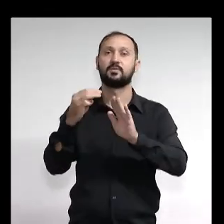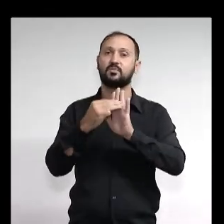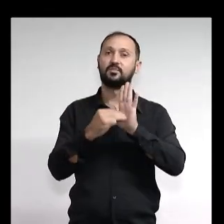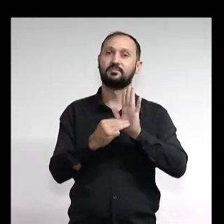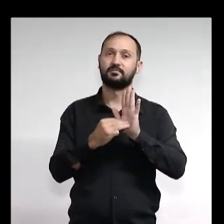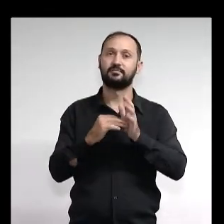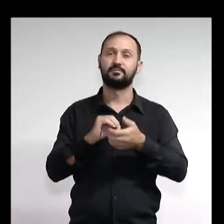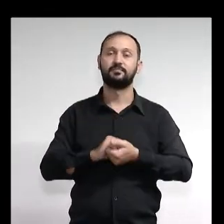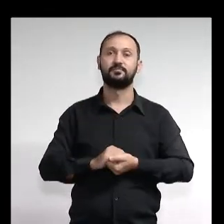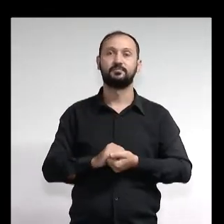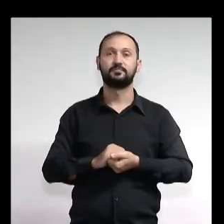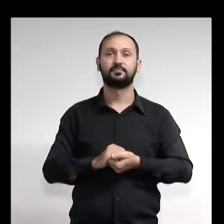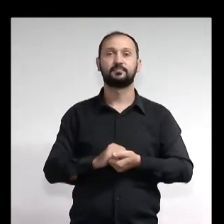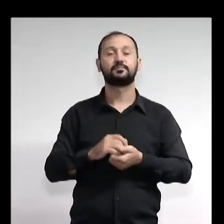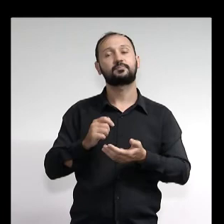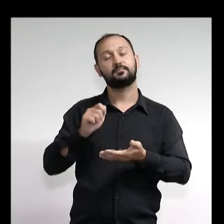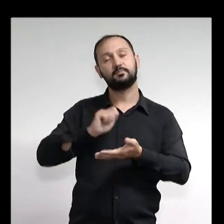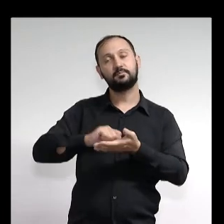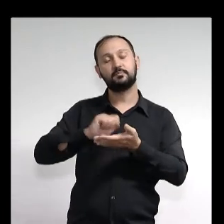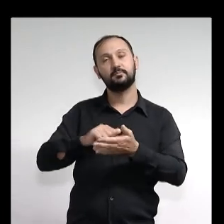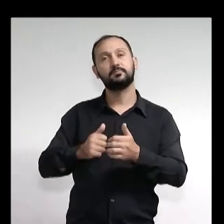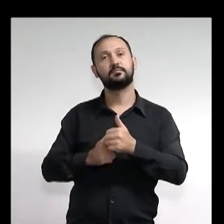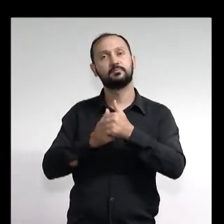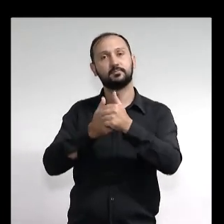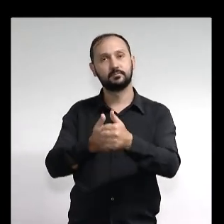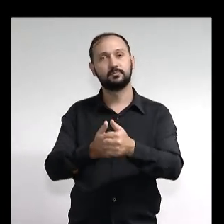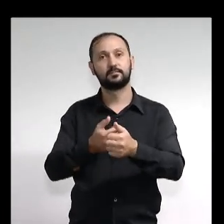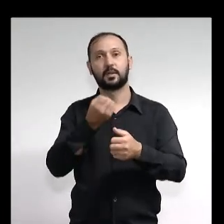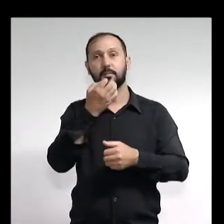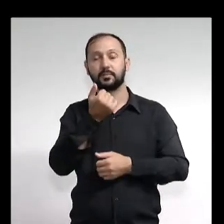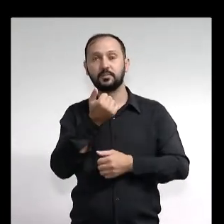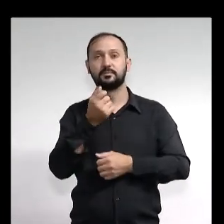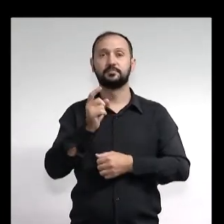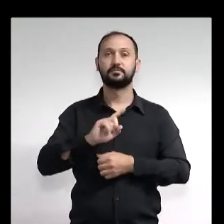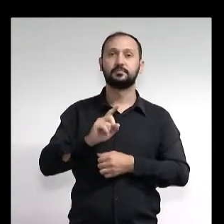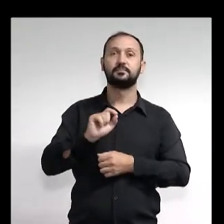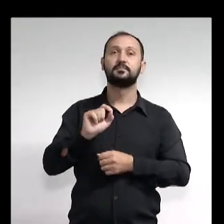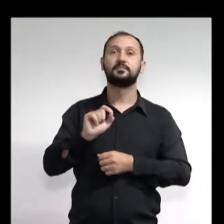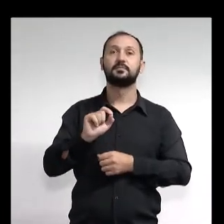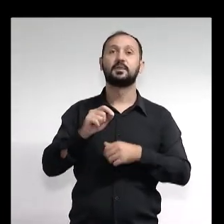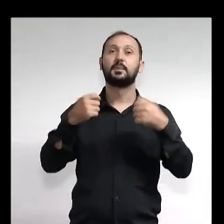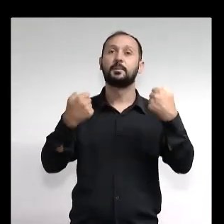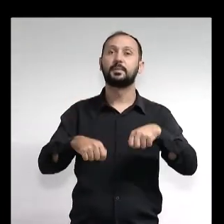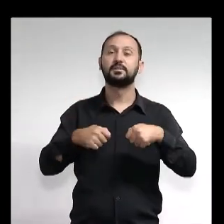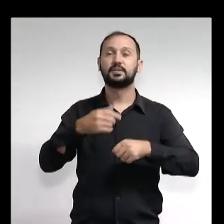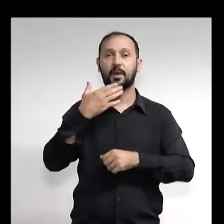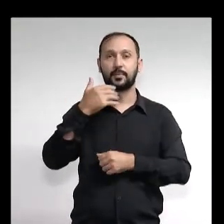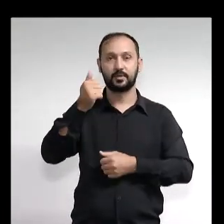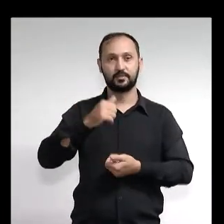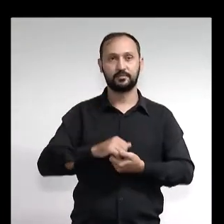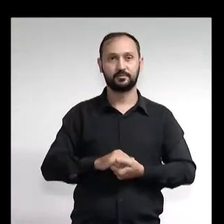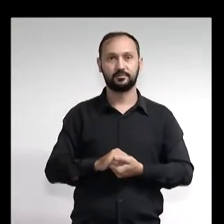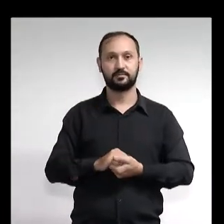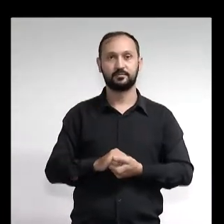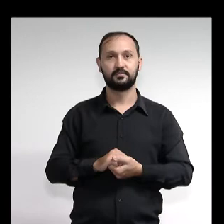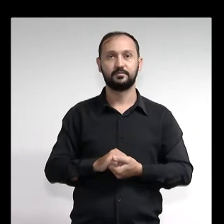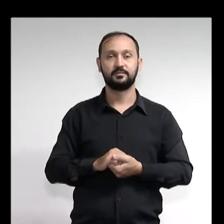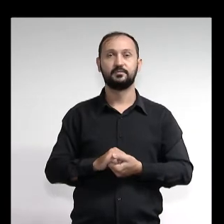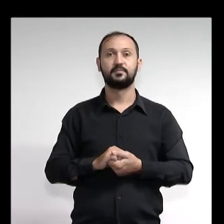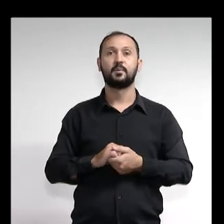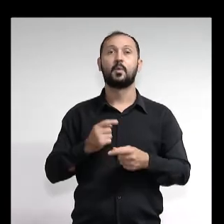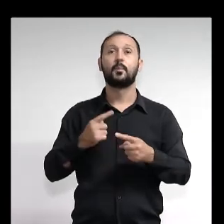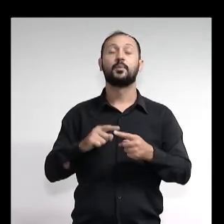acompanhamento metodológico. Então você vai, coloca em ação, funcionou, não funcionou, o que foi que precisa ser